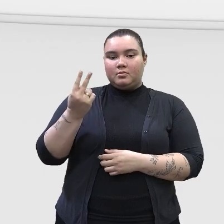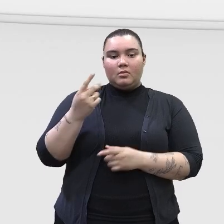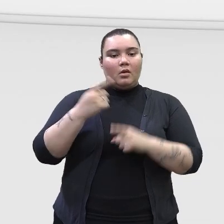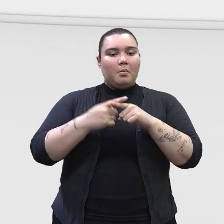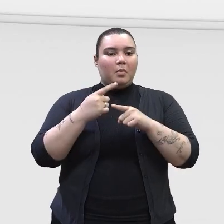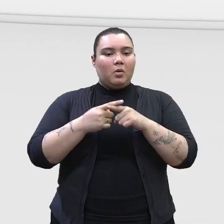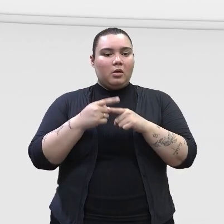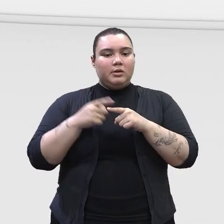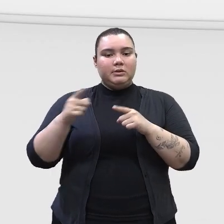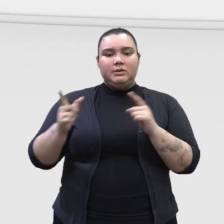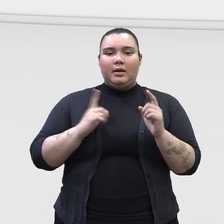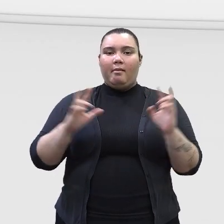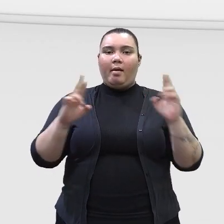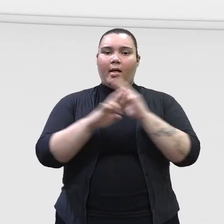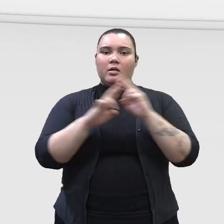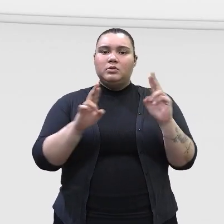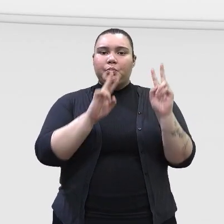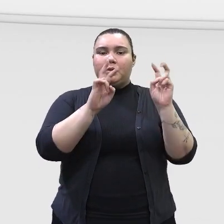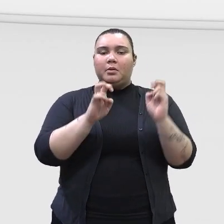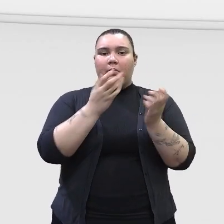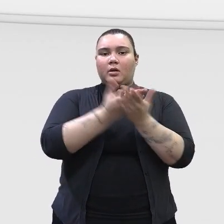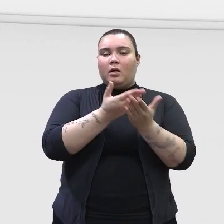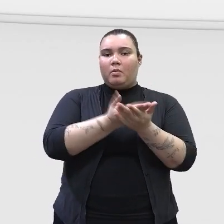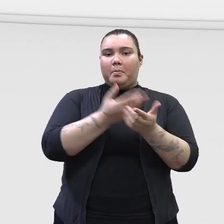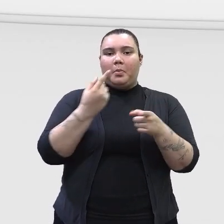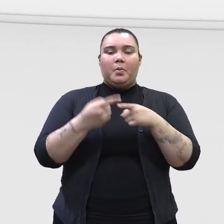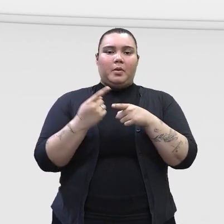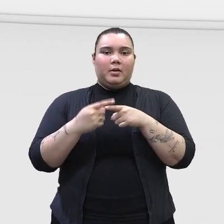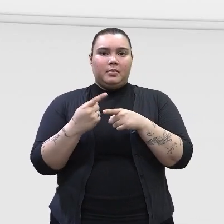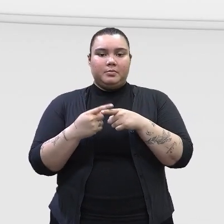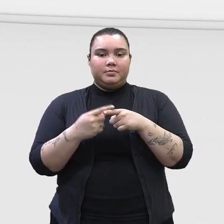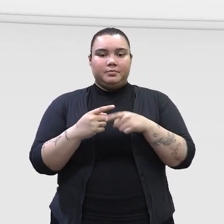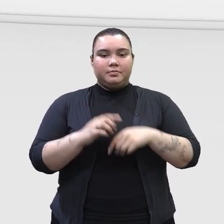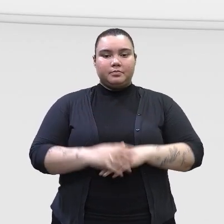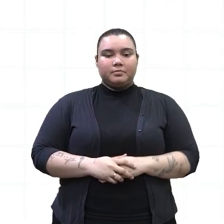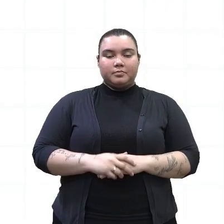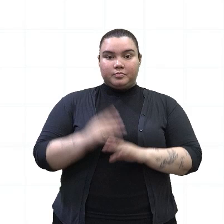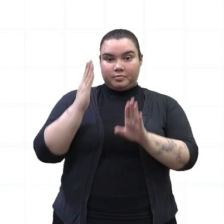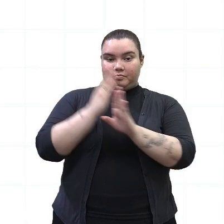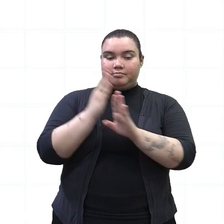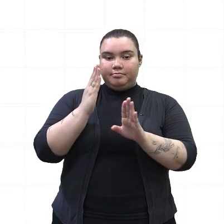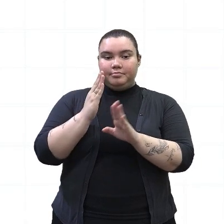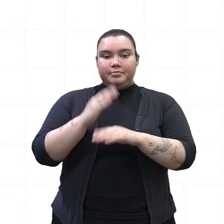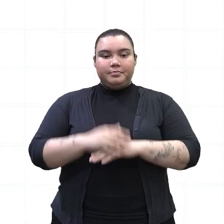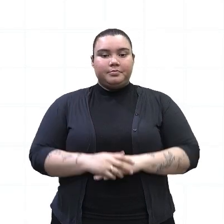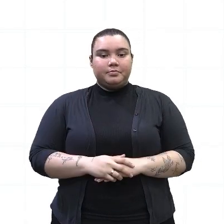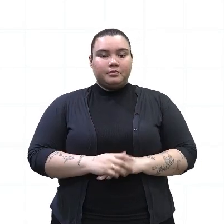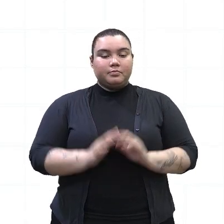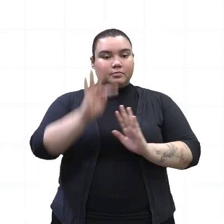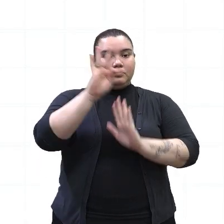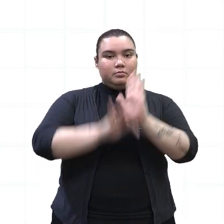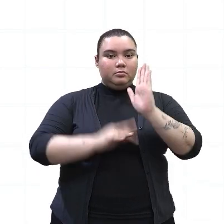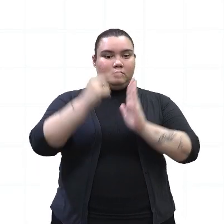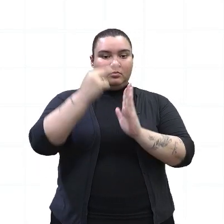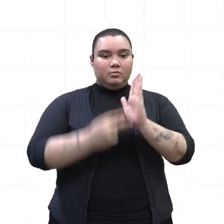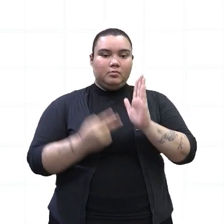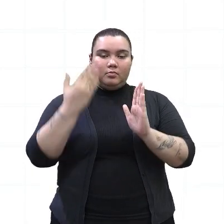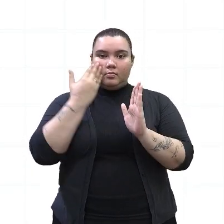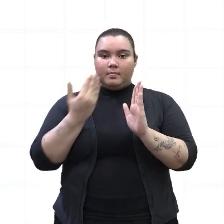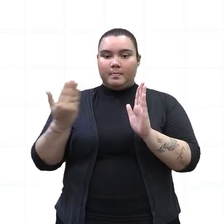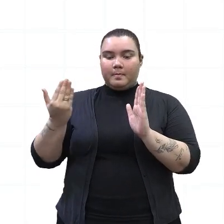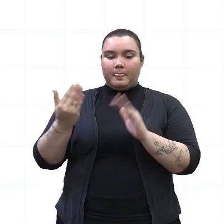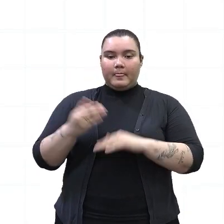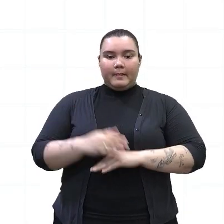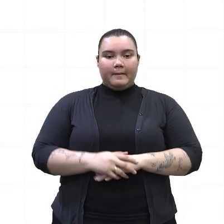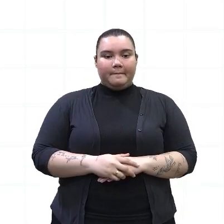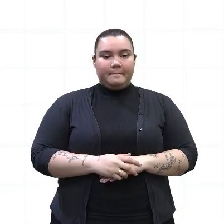ele está relacionado com o nosso assunto de superlativo? Vamos já descobrir. Então, acompanha comigo o texto. Então, olha